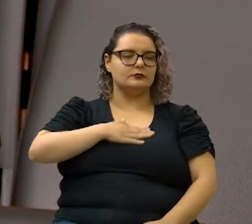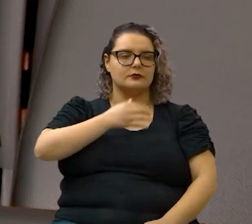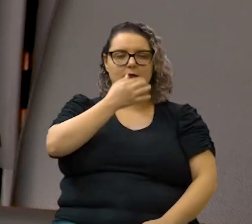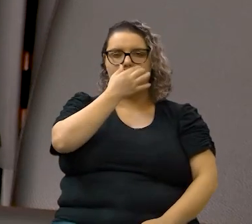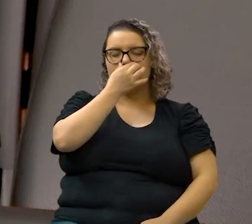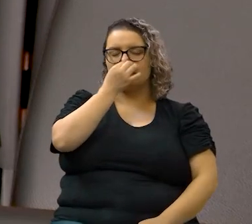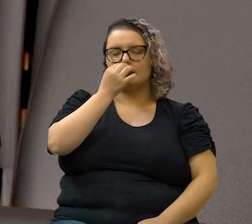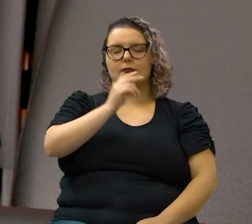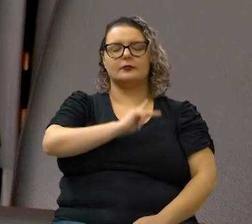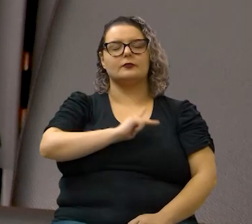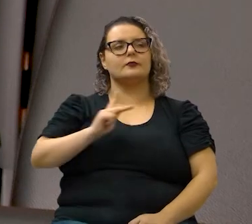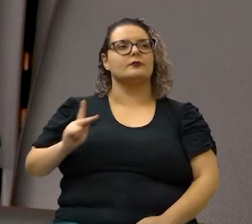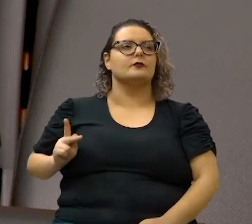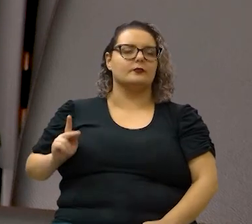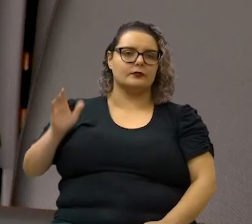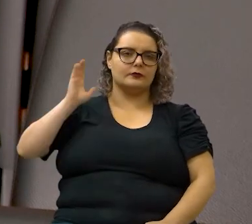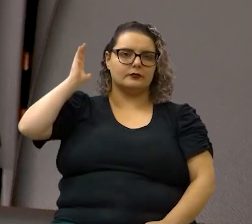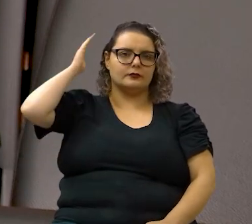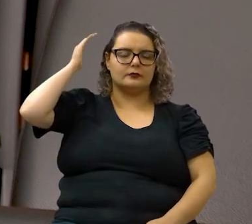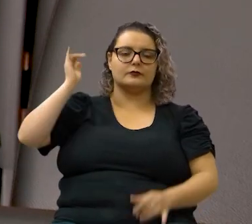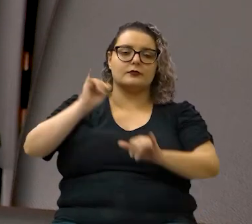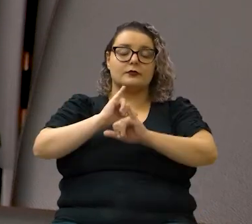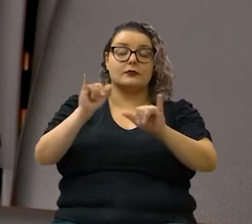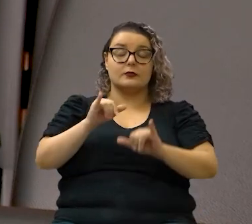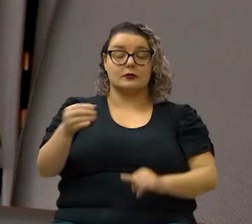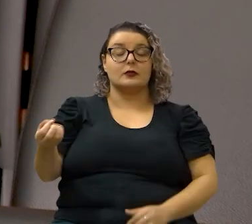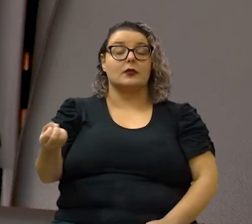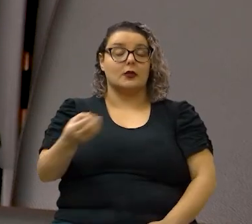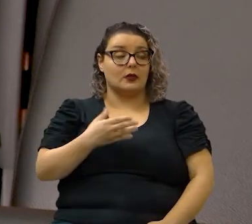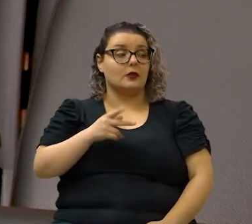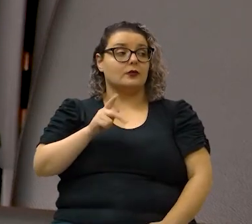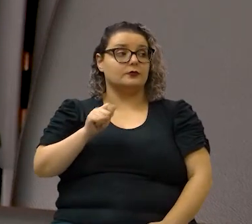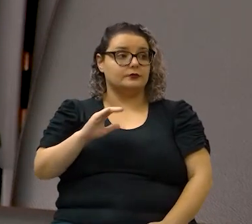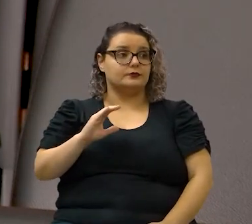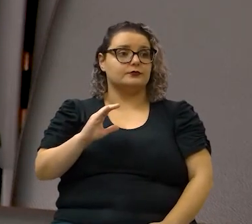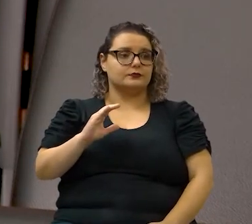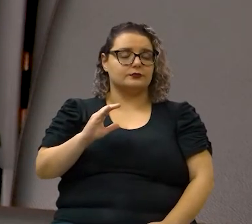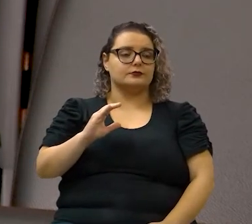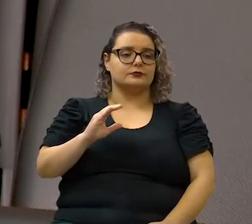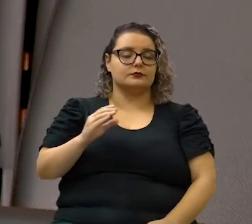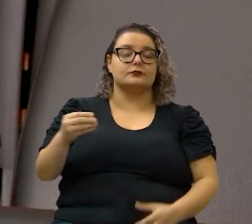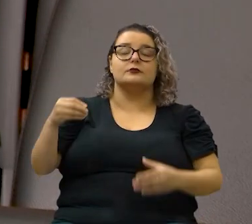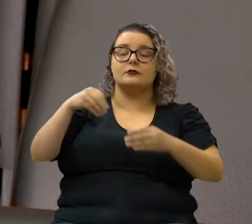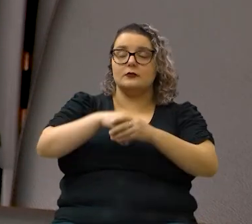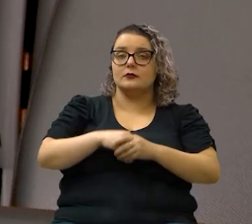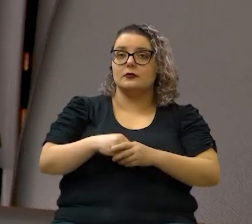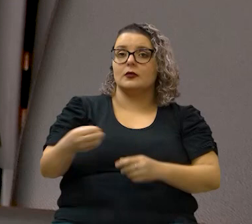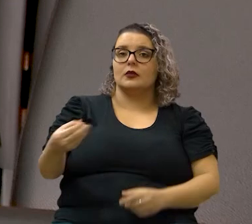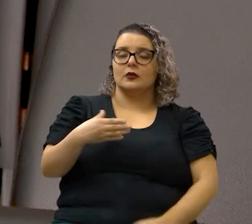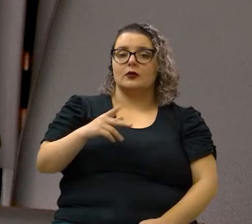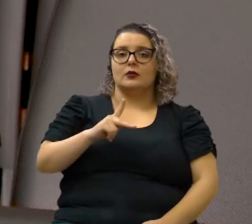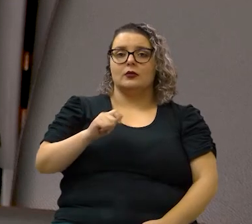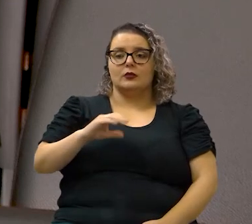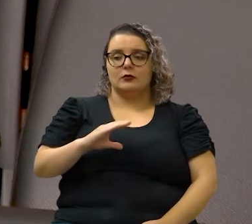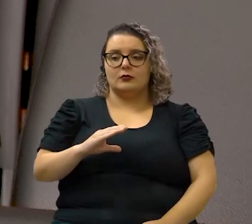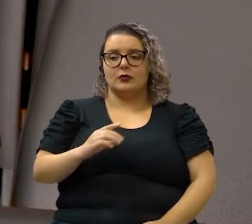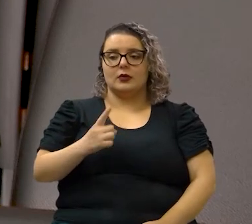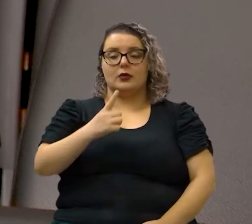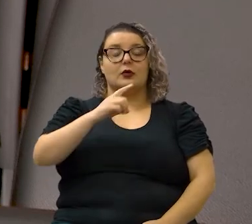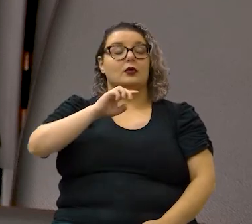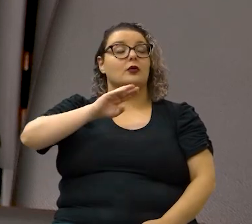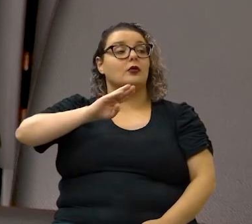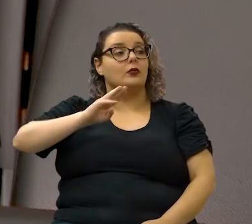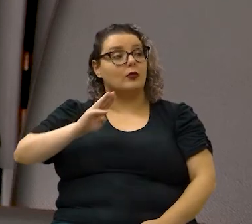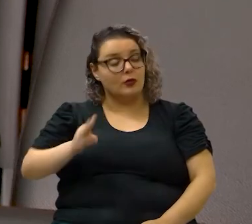agosto, o presidente da República anunciou o novo PAC, e dentro do novo PAC há um investimento de